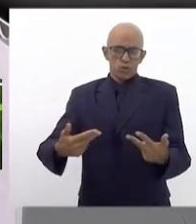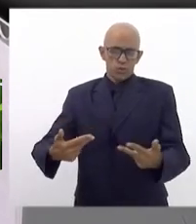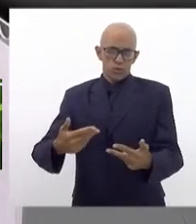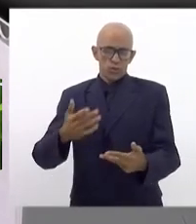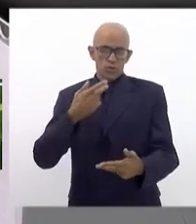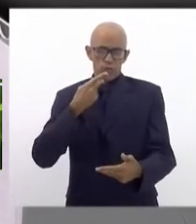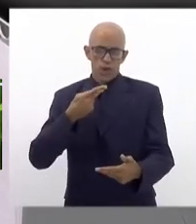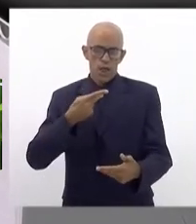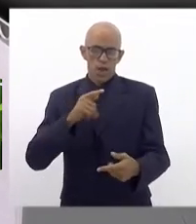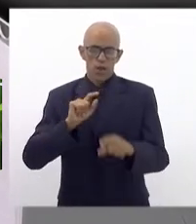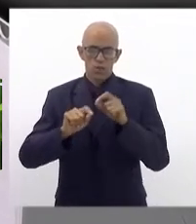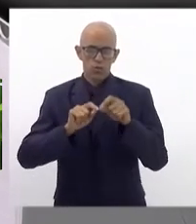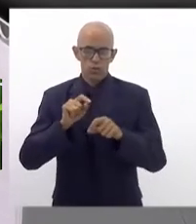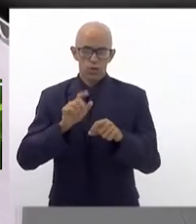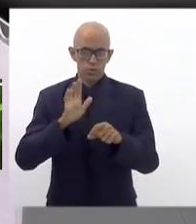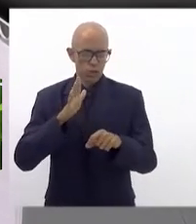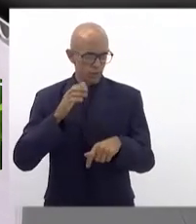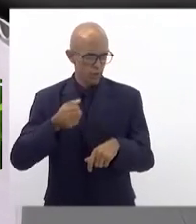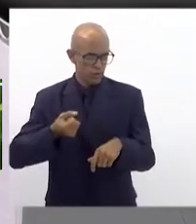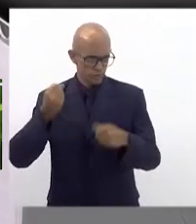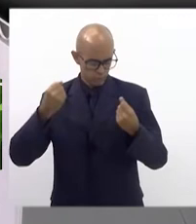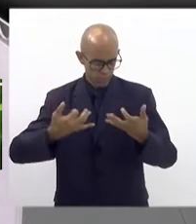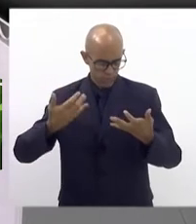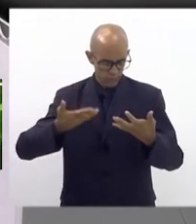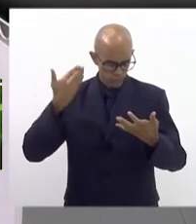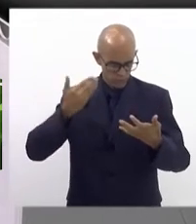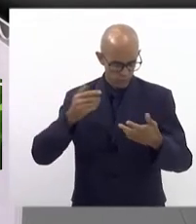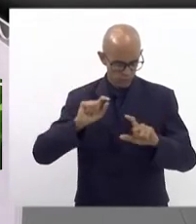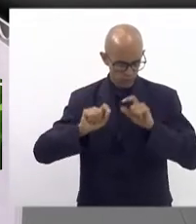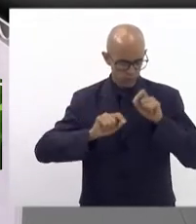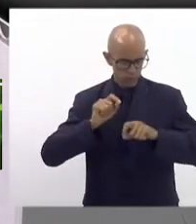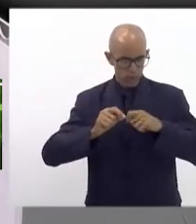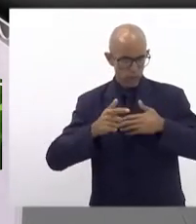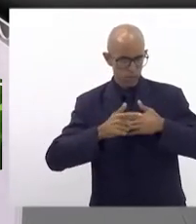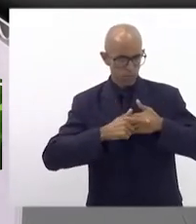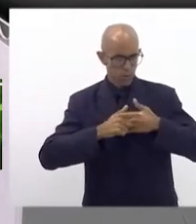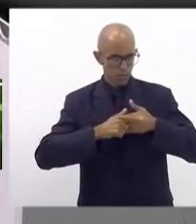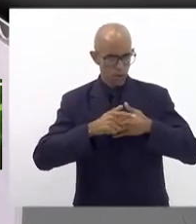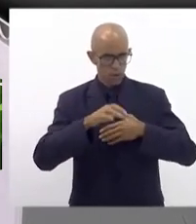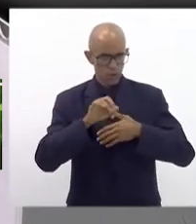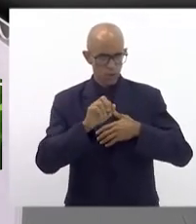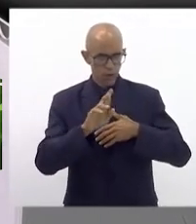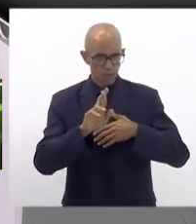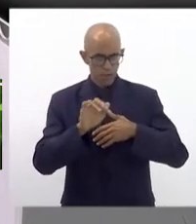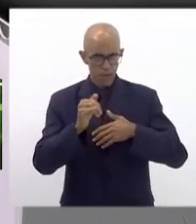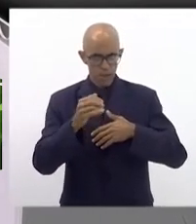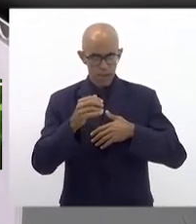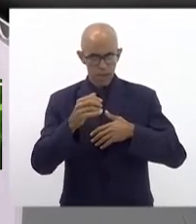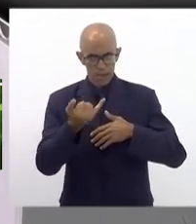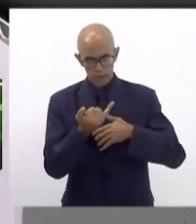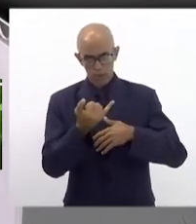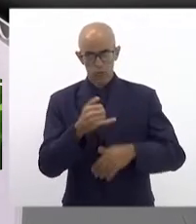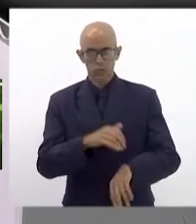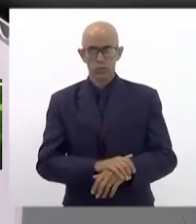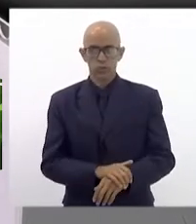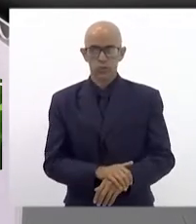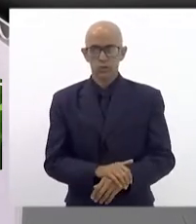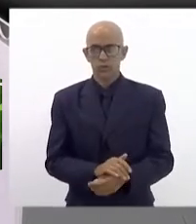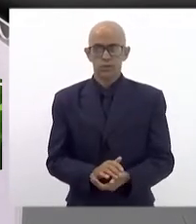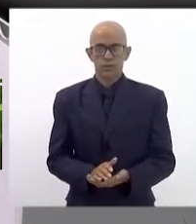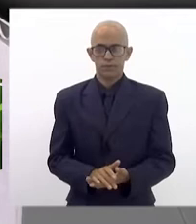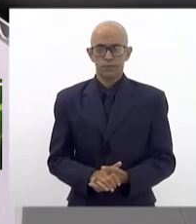foi tocado aqui, que digamos, é o papel da FAPERJ, não é? Talvez antes